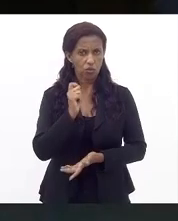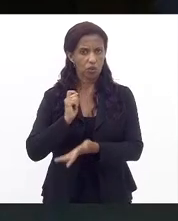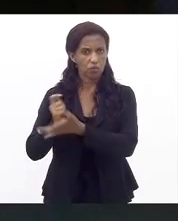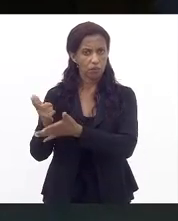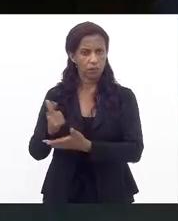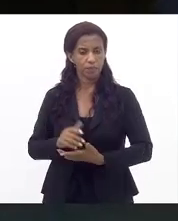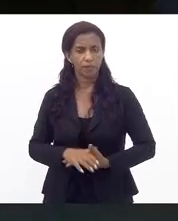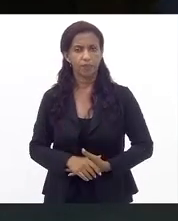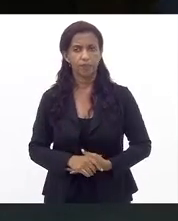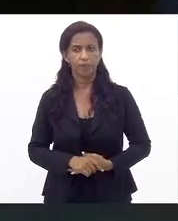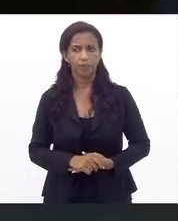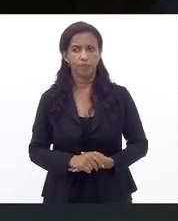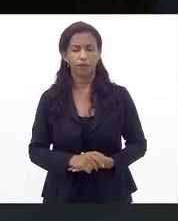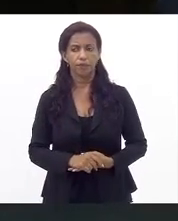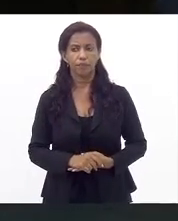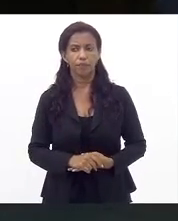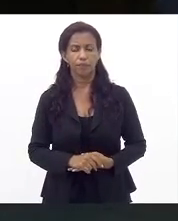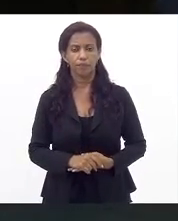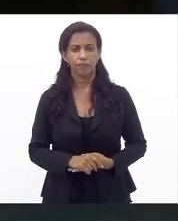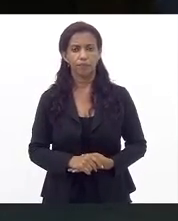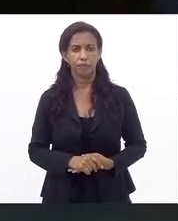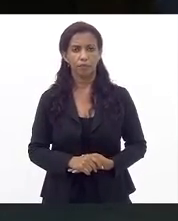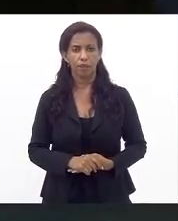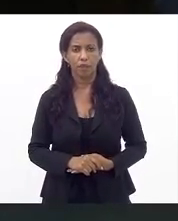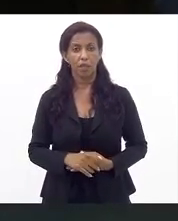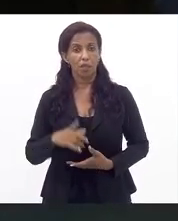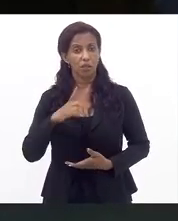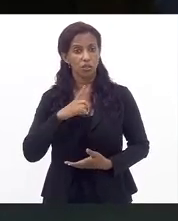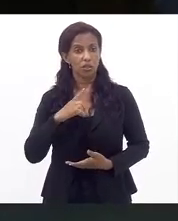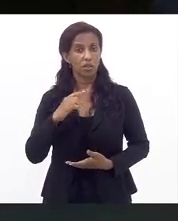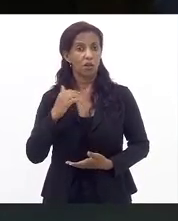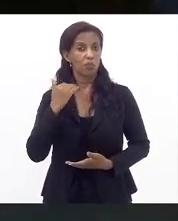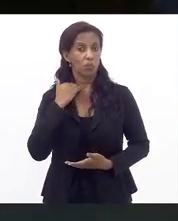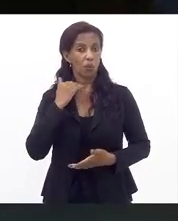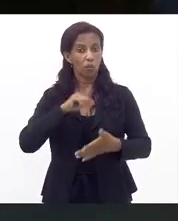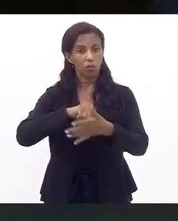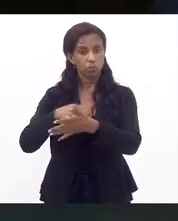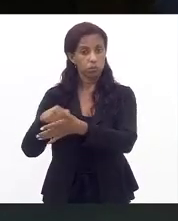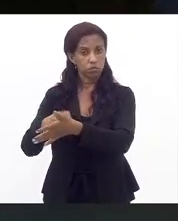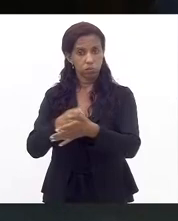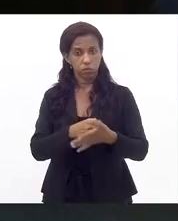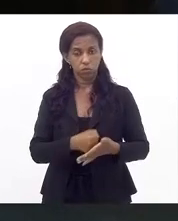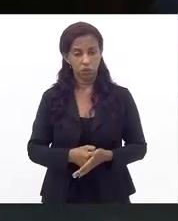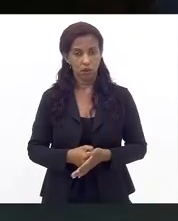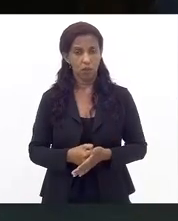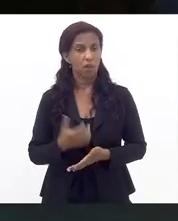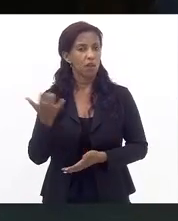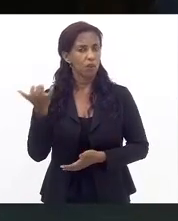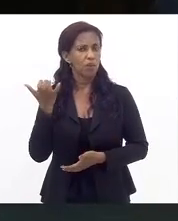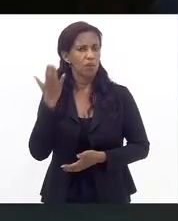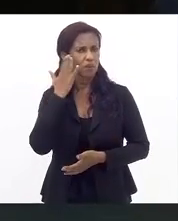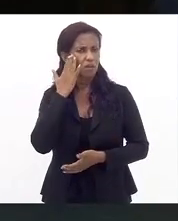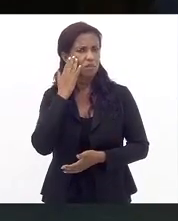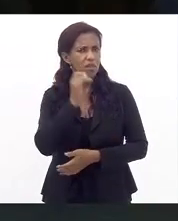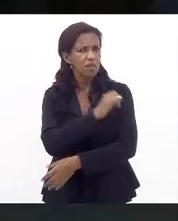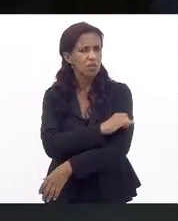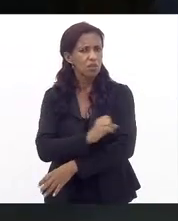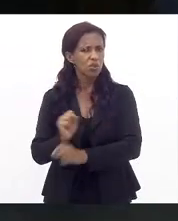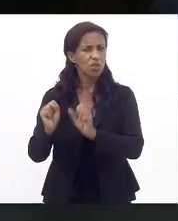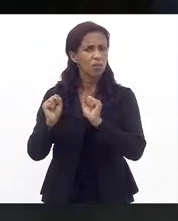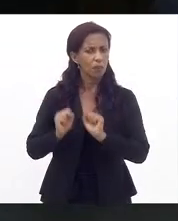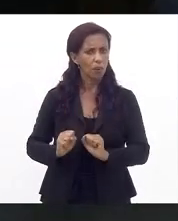hoje além de termos as contas bloqueadas mais uma vez eu quero saber se o Rio de Janeiro pode